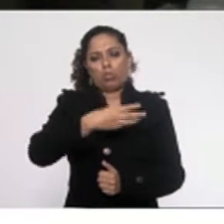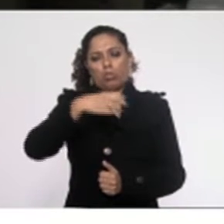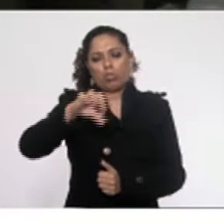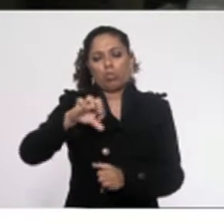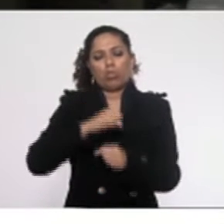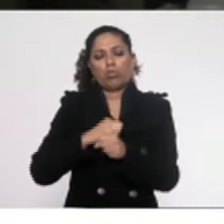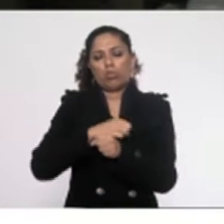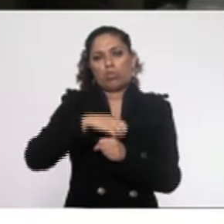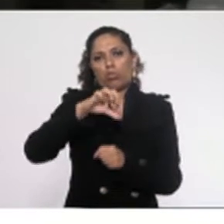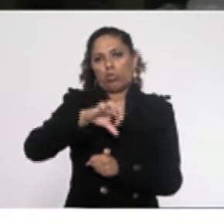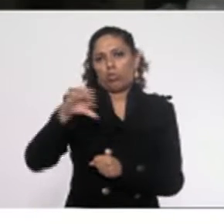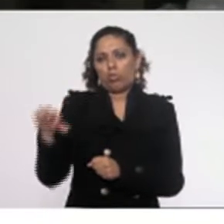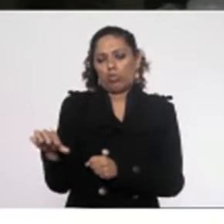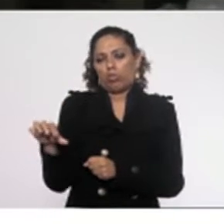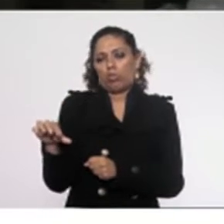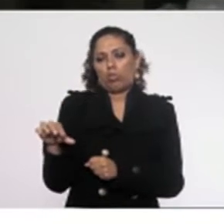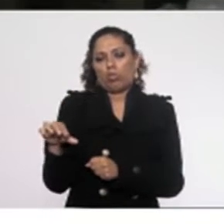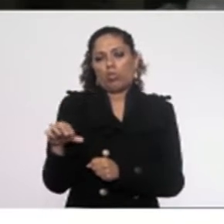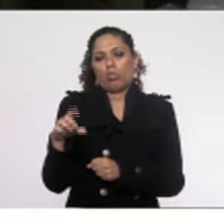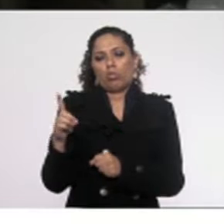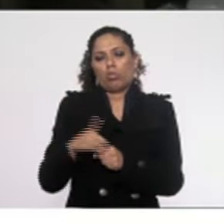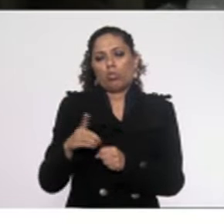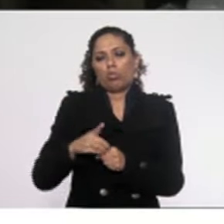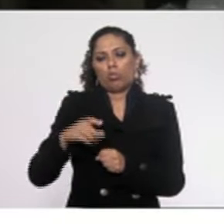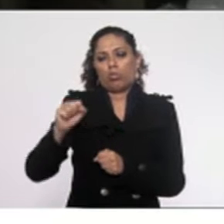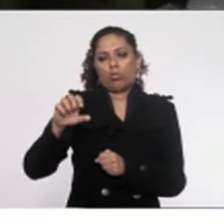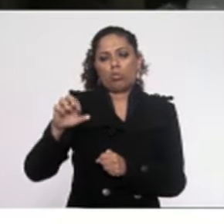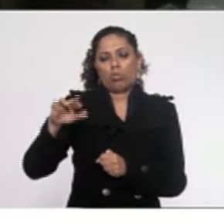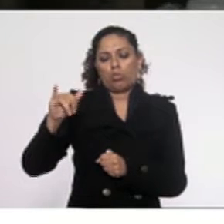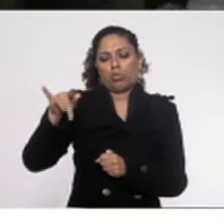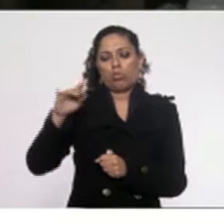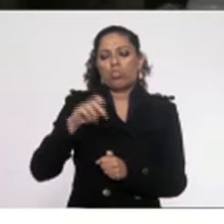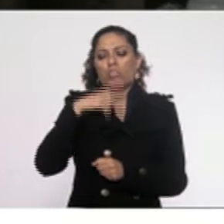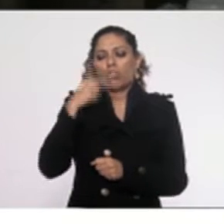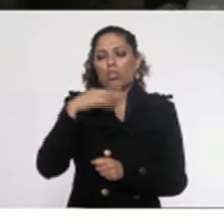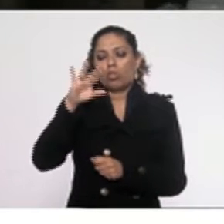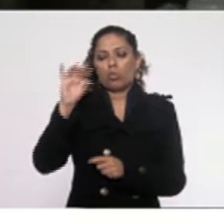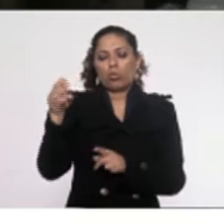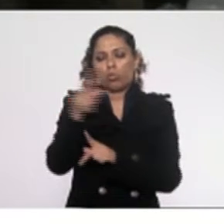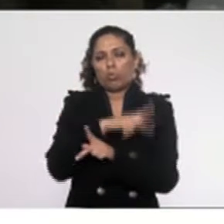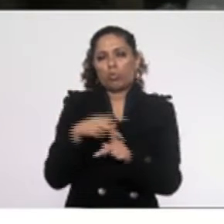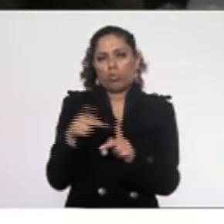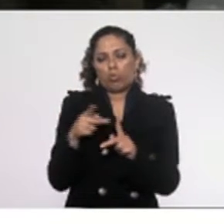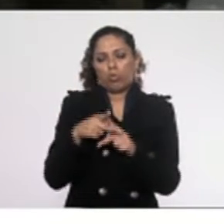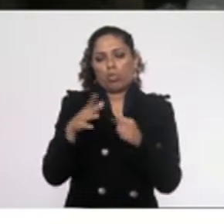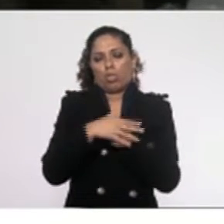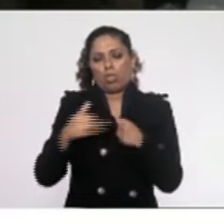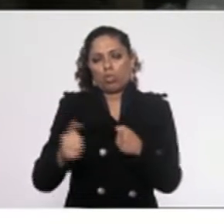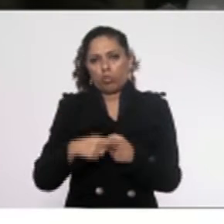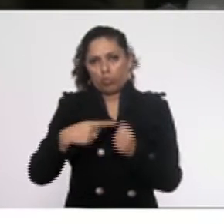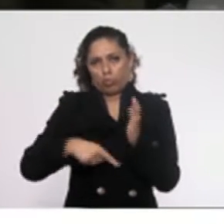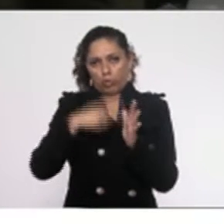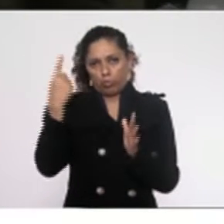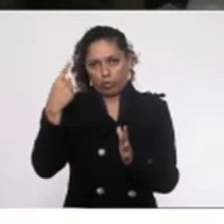99, doutor Serginho, que institui o Fundo Único do Rio Previdência. Artigo 1º.